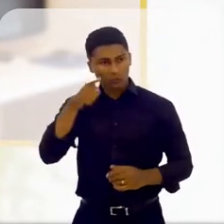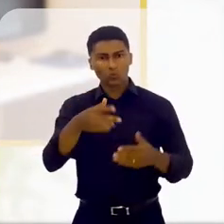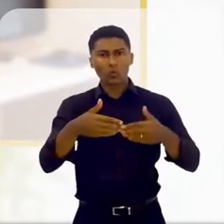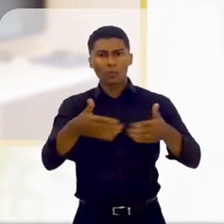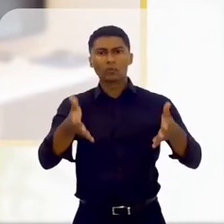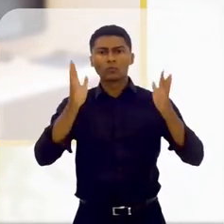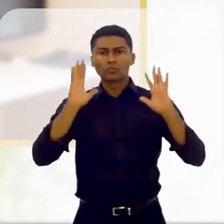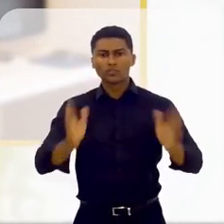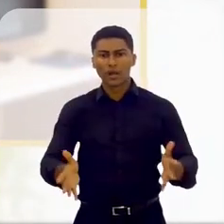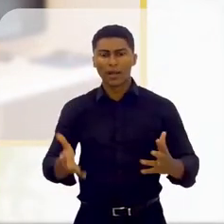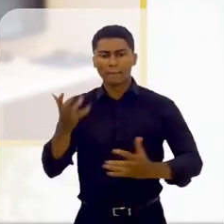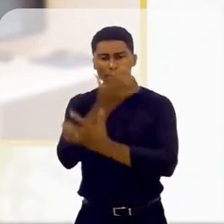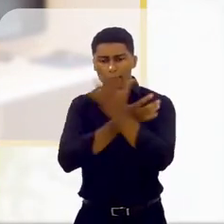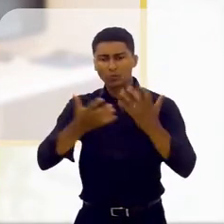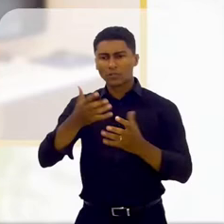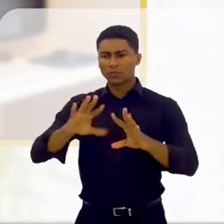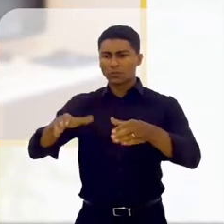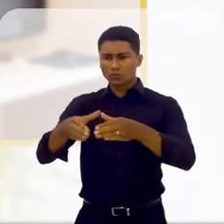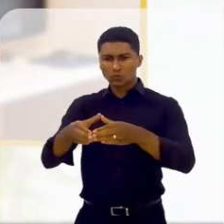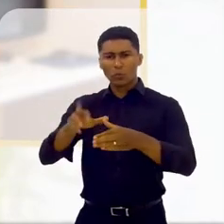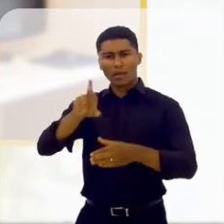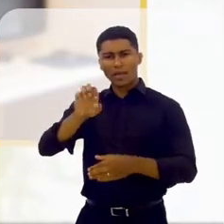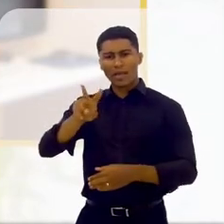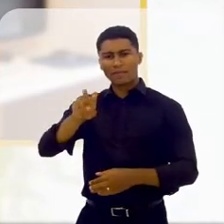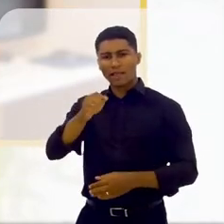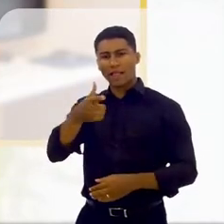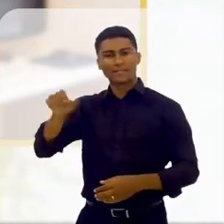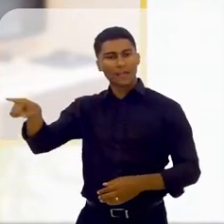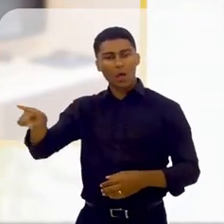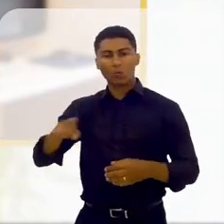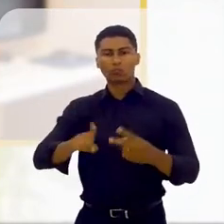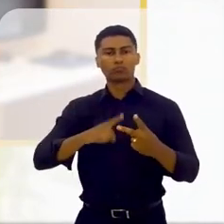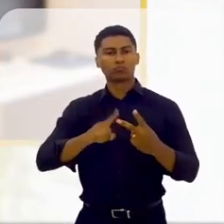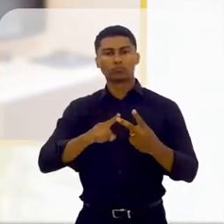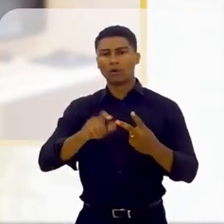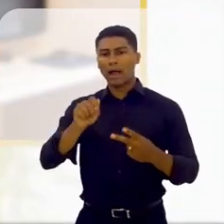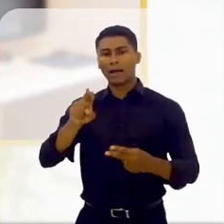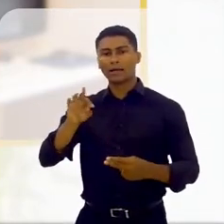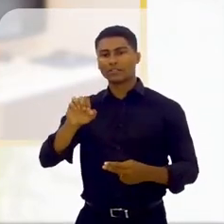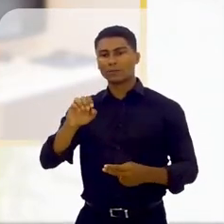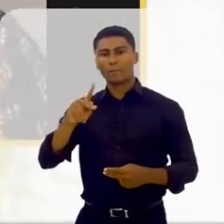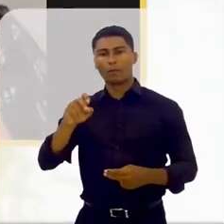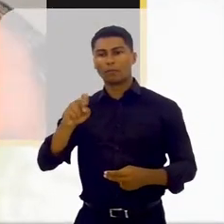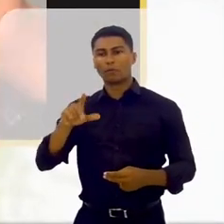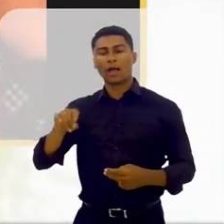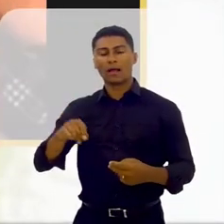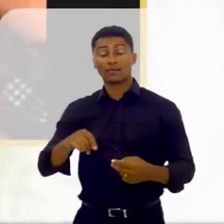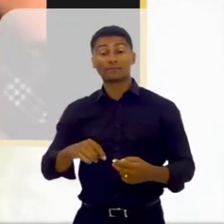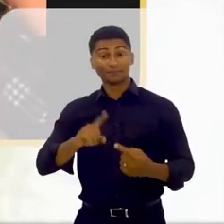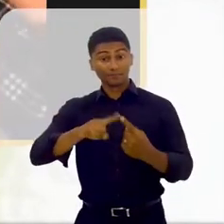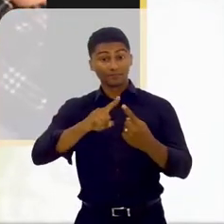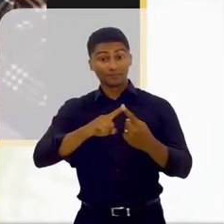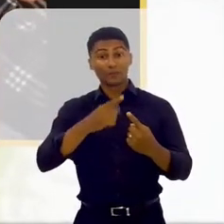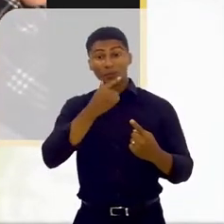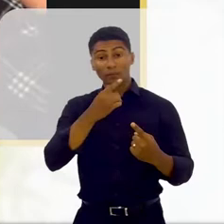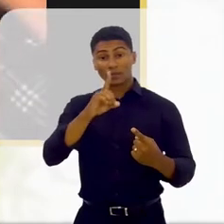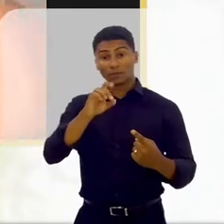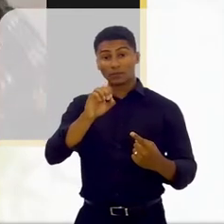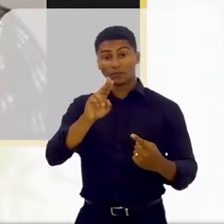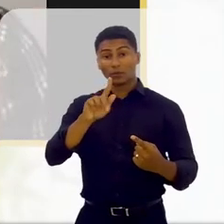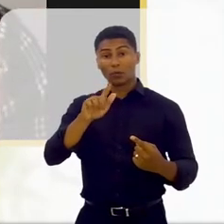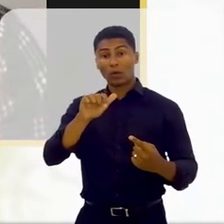abrindo shows do Catinguelê, Grupo Revelação, Arte Popular, Douglas, o Dodô,